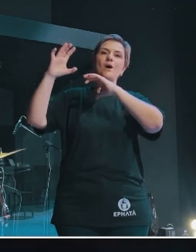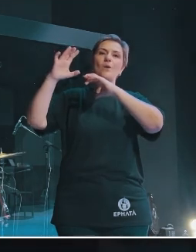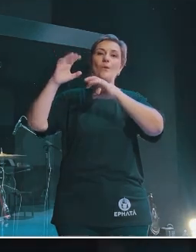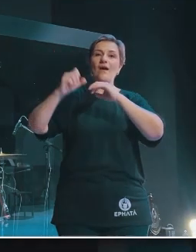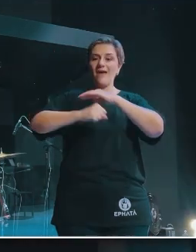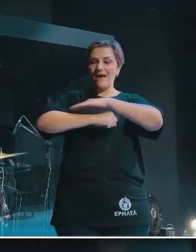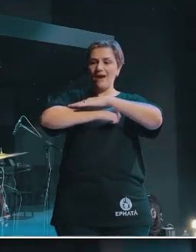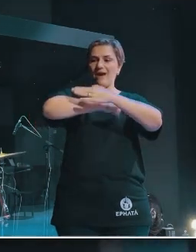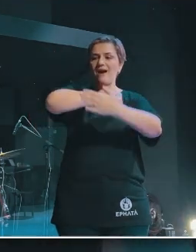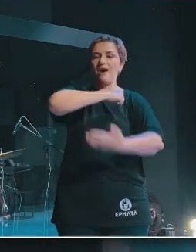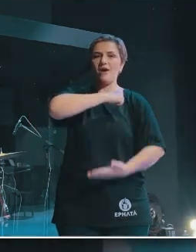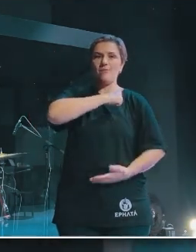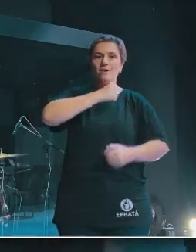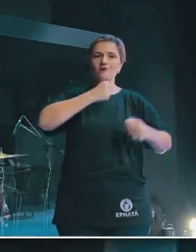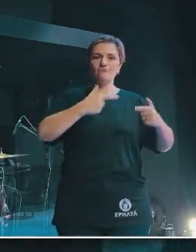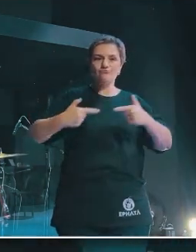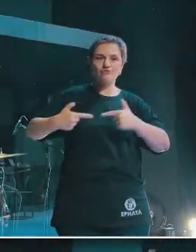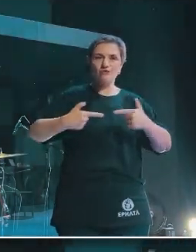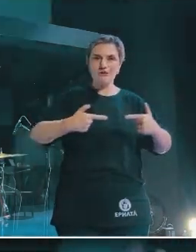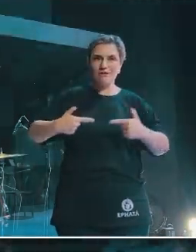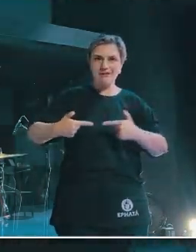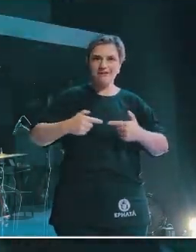de guerra.